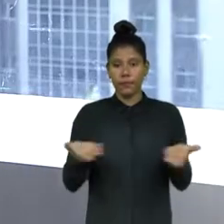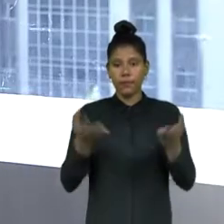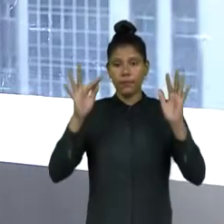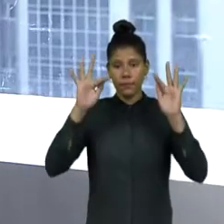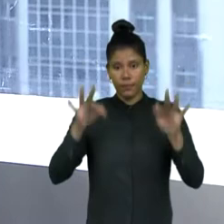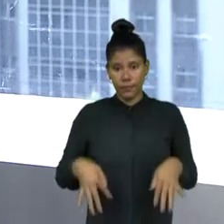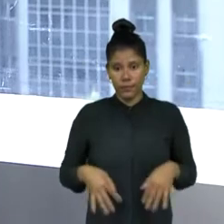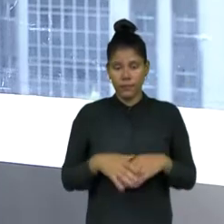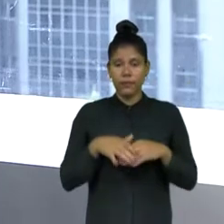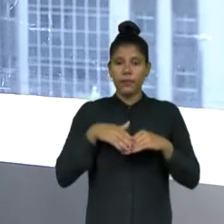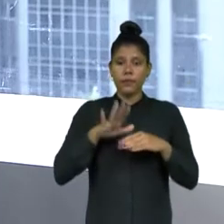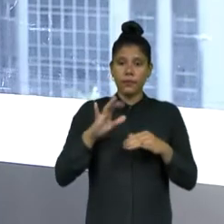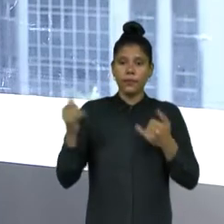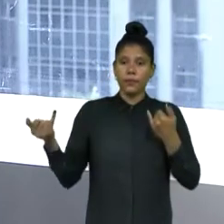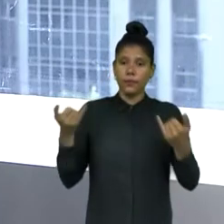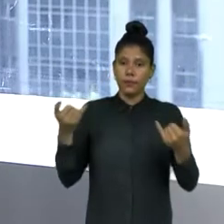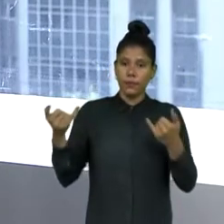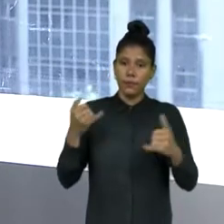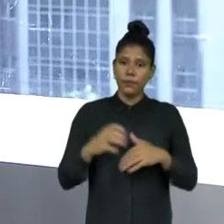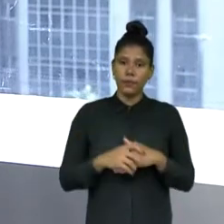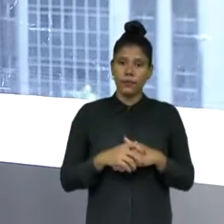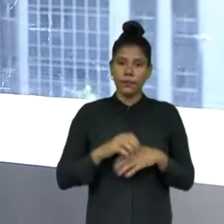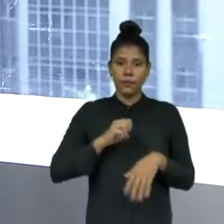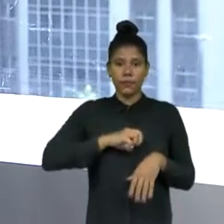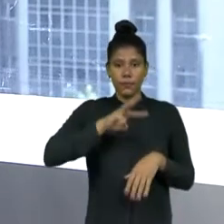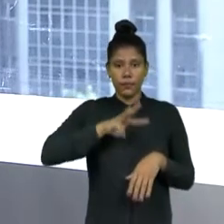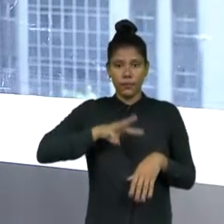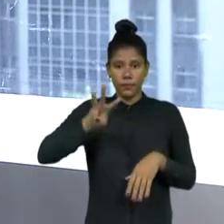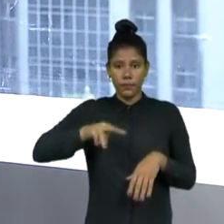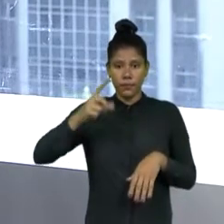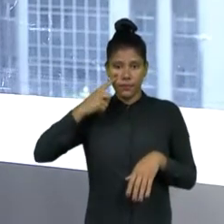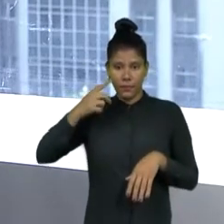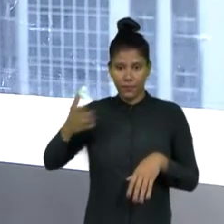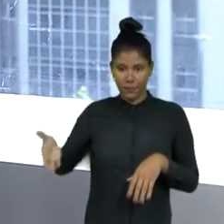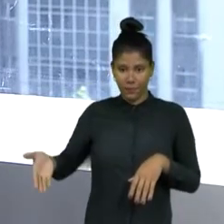Mais notícias no nosso portal na internet,